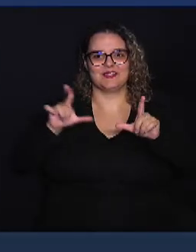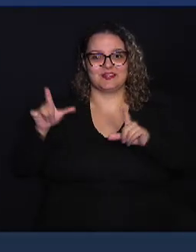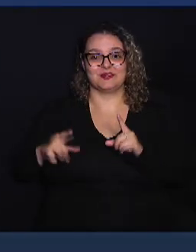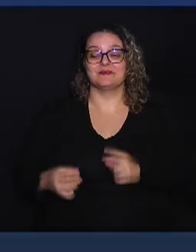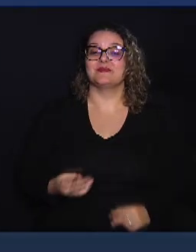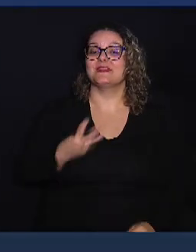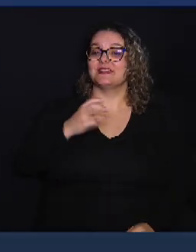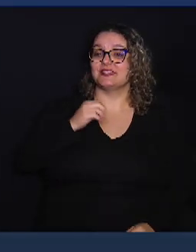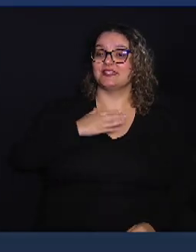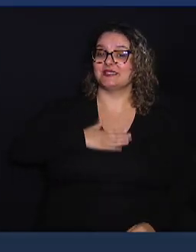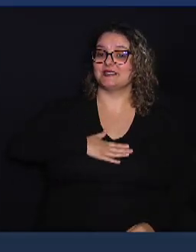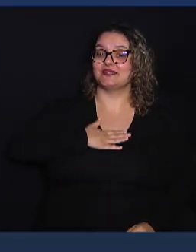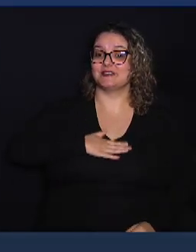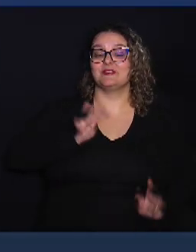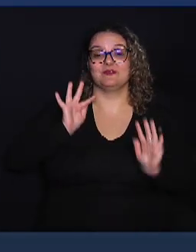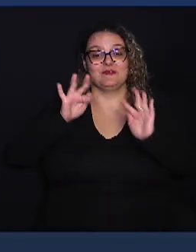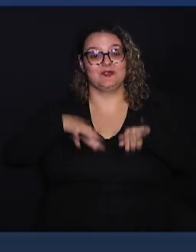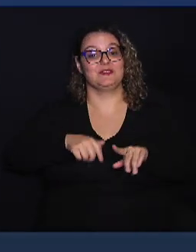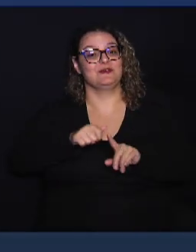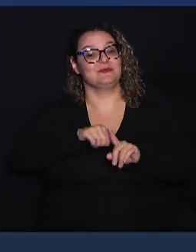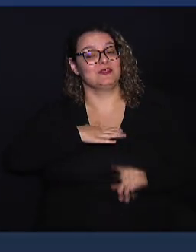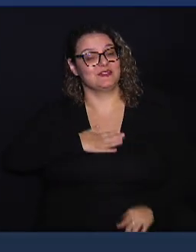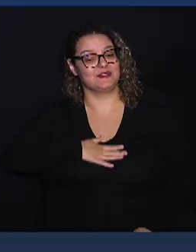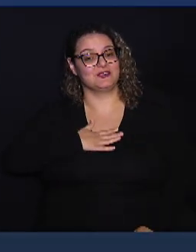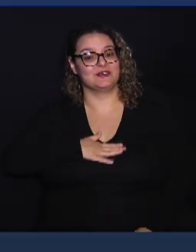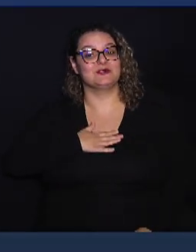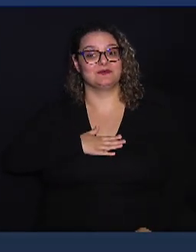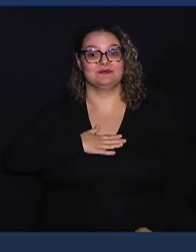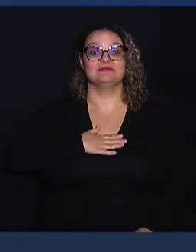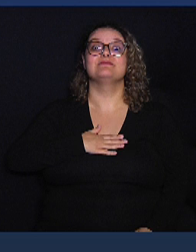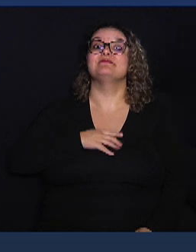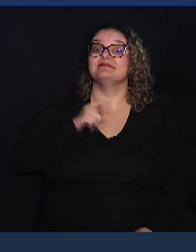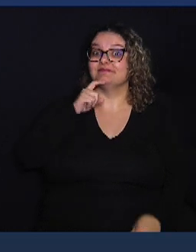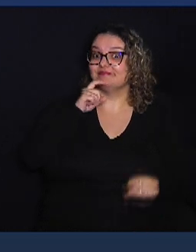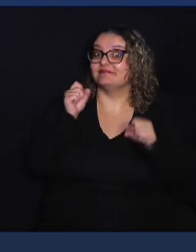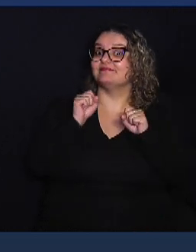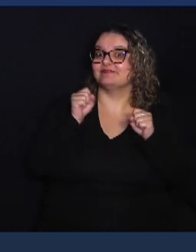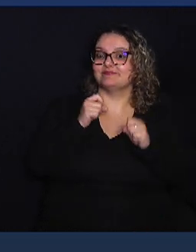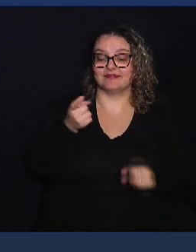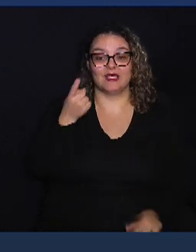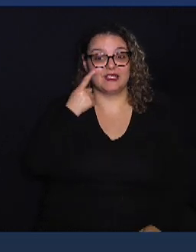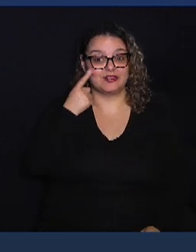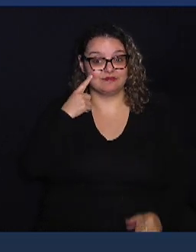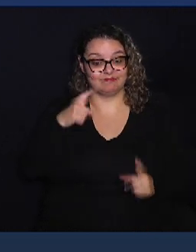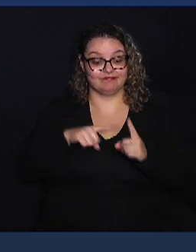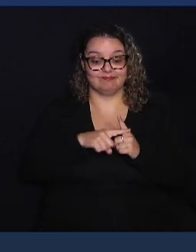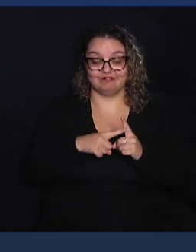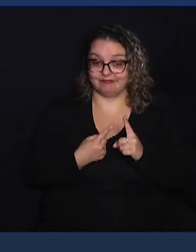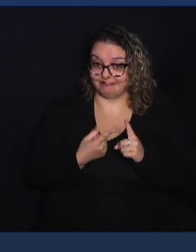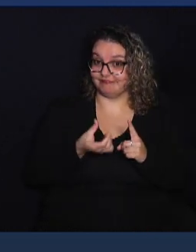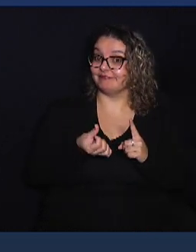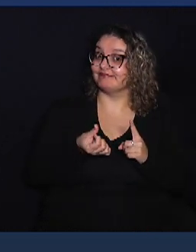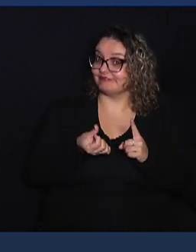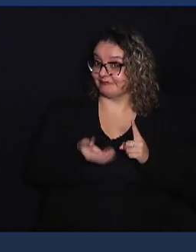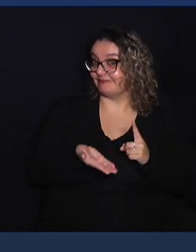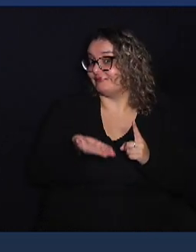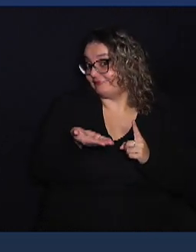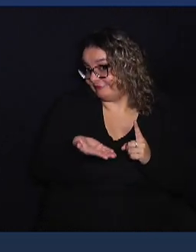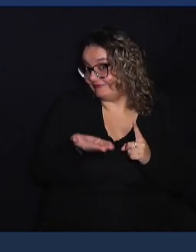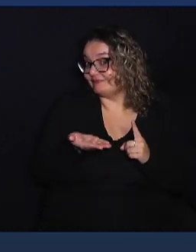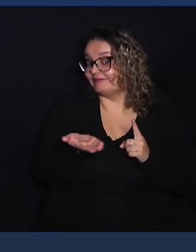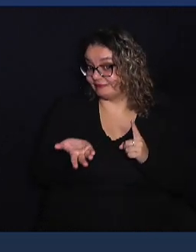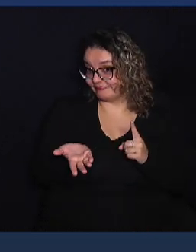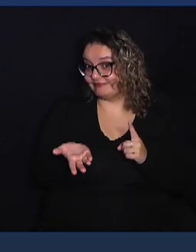30 de agosto, encerrando o mês de agosto, ainda sob o inverno. Mas olha só, em mínima de 16 graus, já é uma